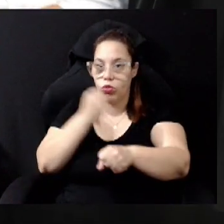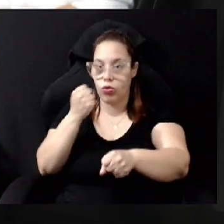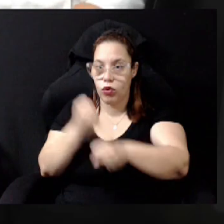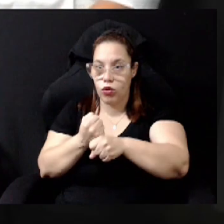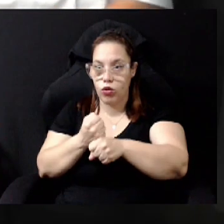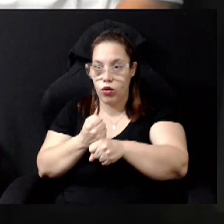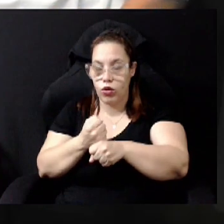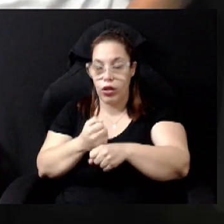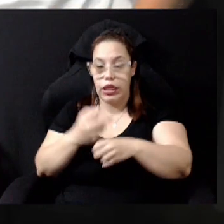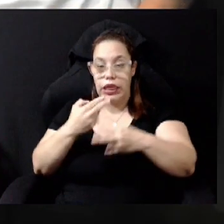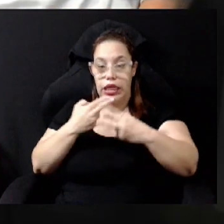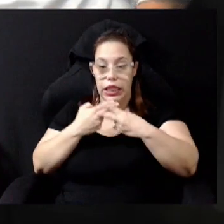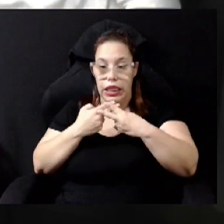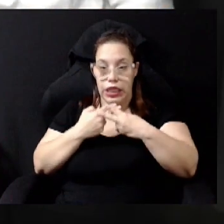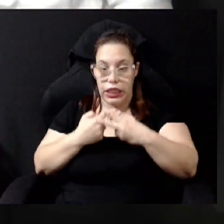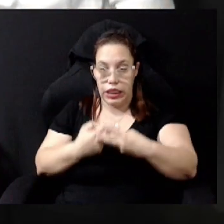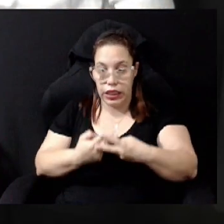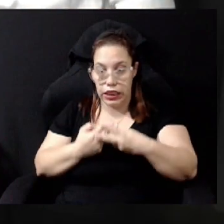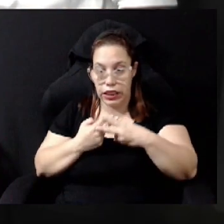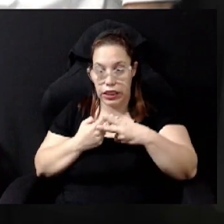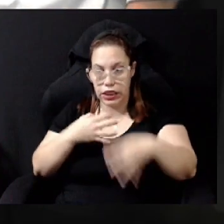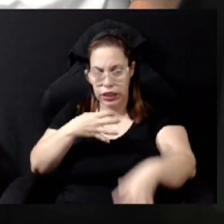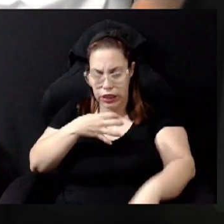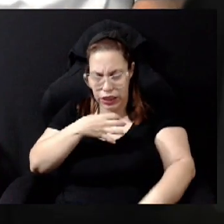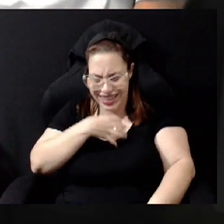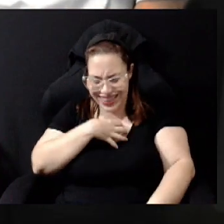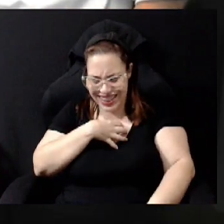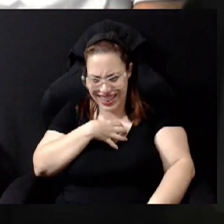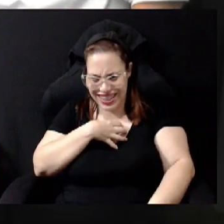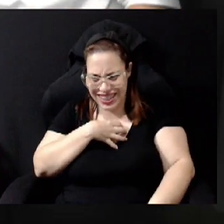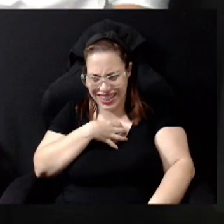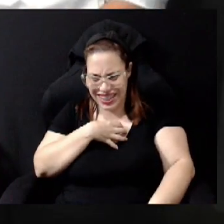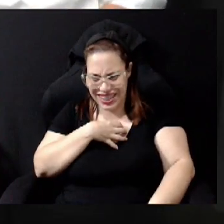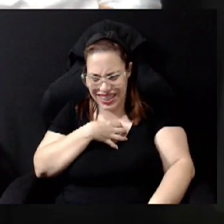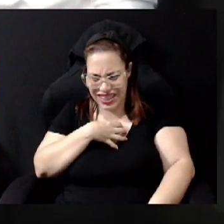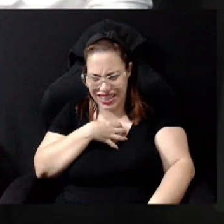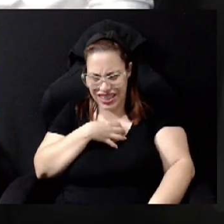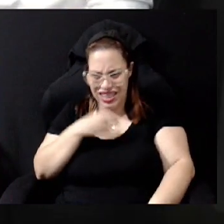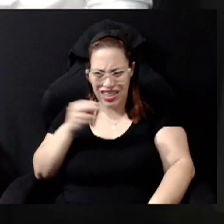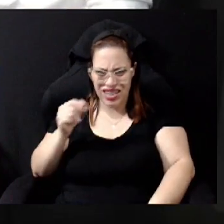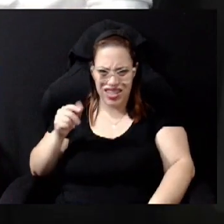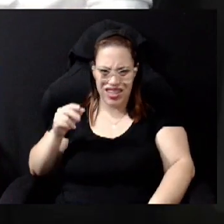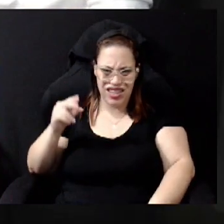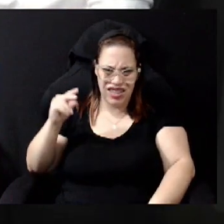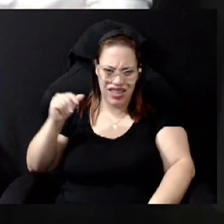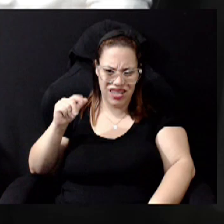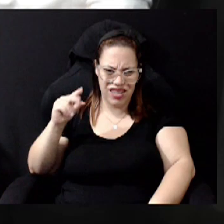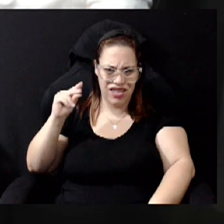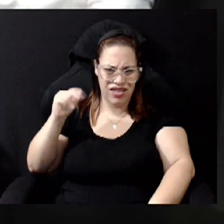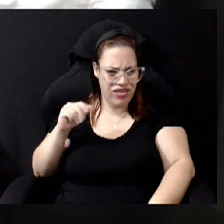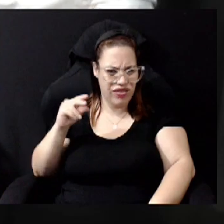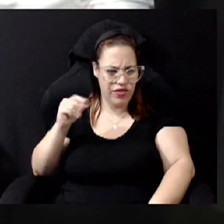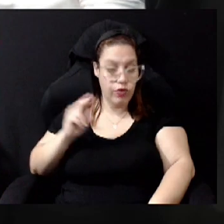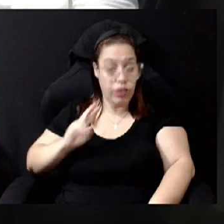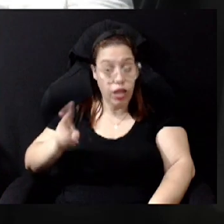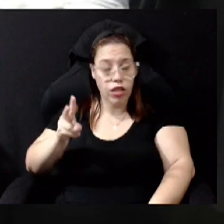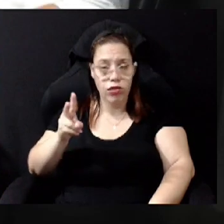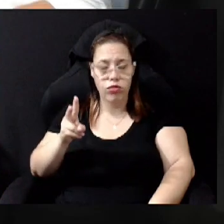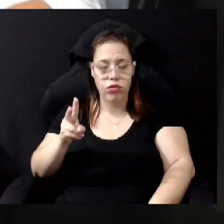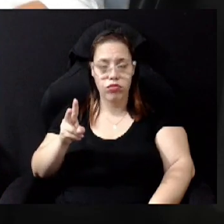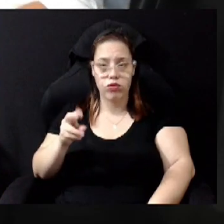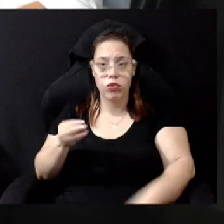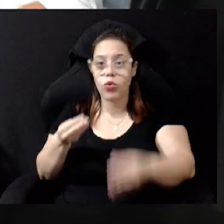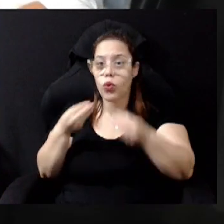paciência, mas qual é a sensação que você tem depois de tantos anos? Parece que aquilo tá indo, né? Como que é isso para